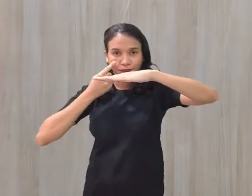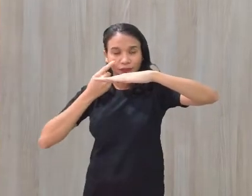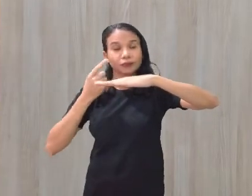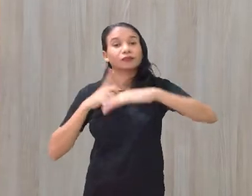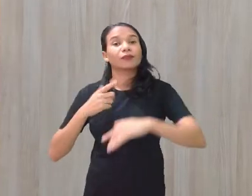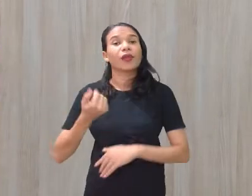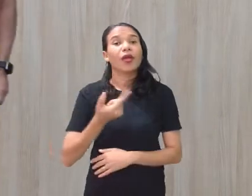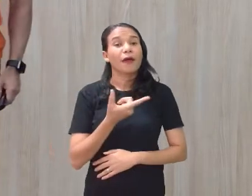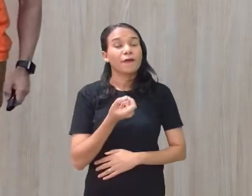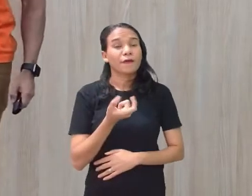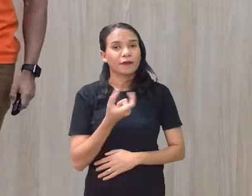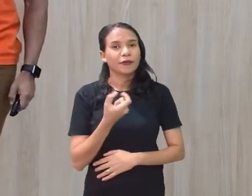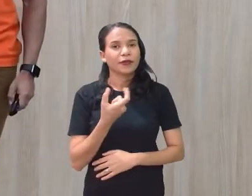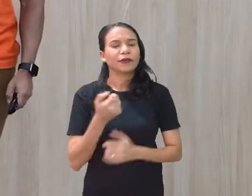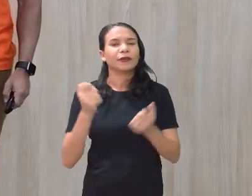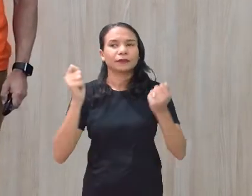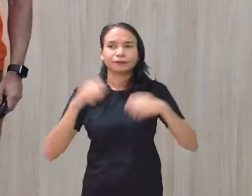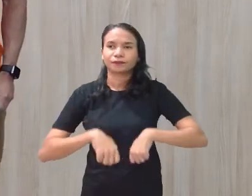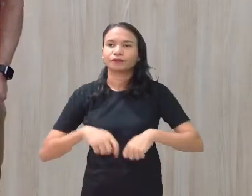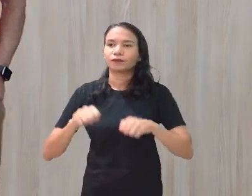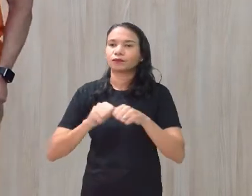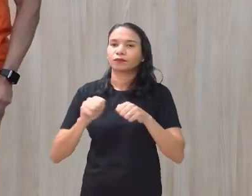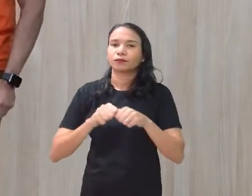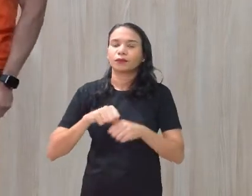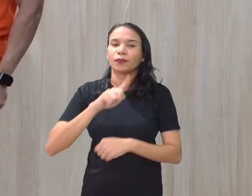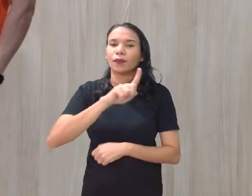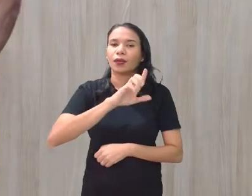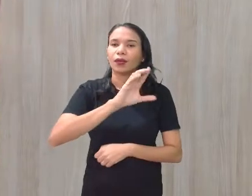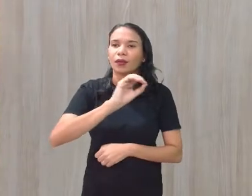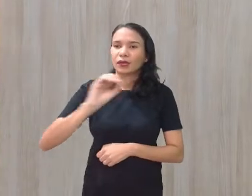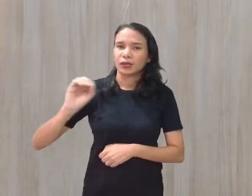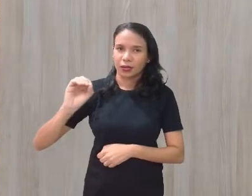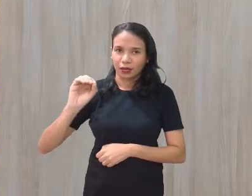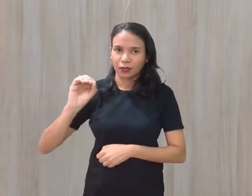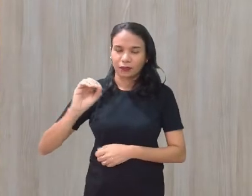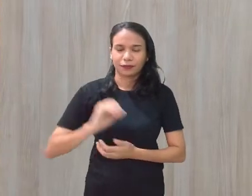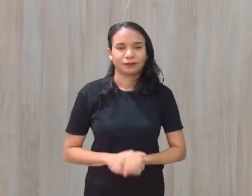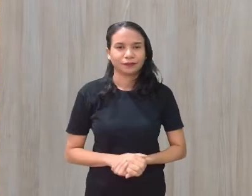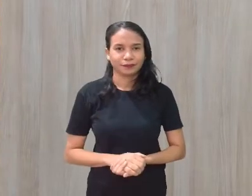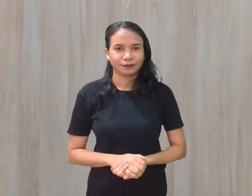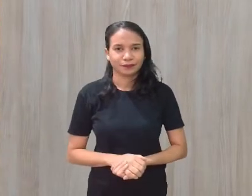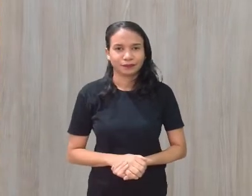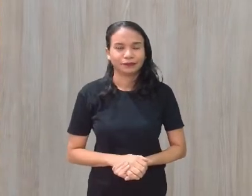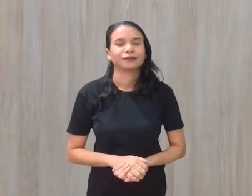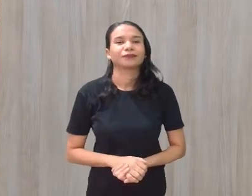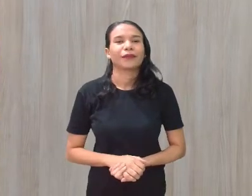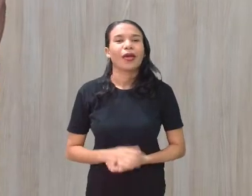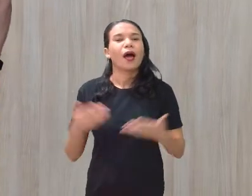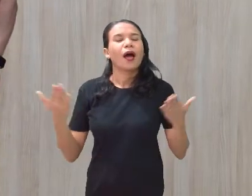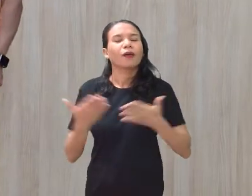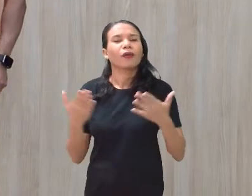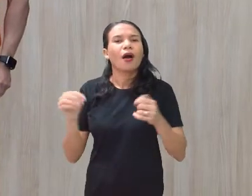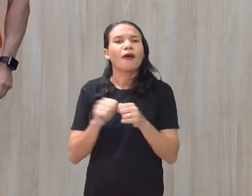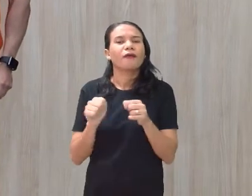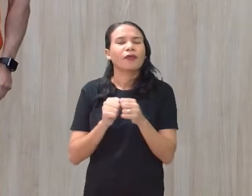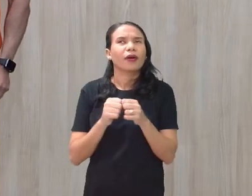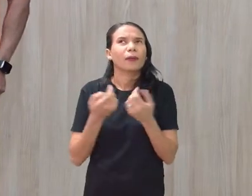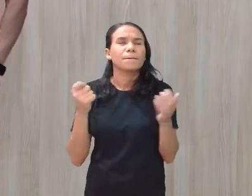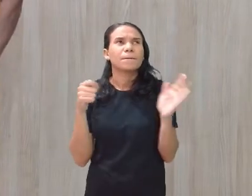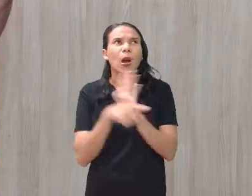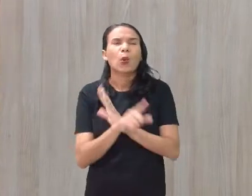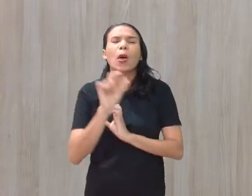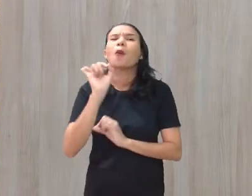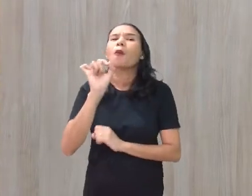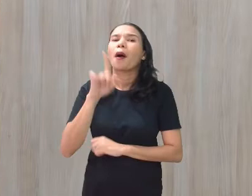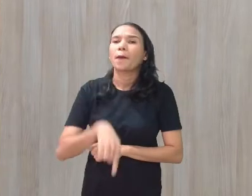desse 20 aqui, eu posso transformar em uma fração com denominador 100. Aí você faz uma das duas perguntinhas,